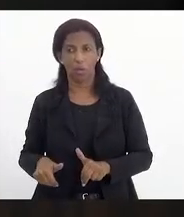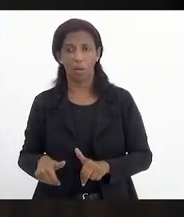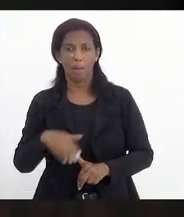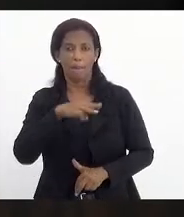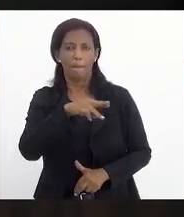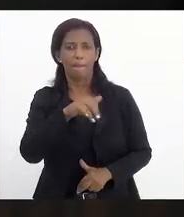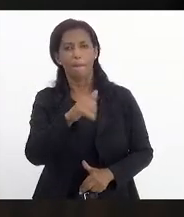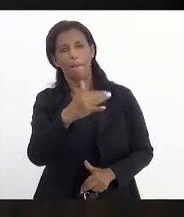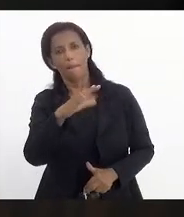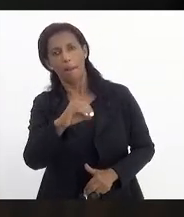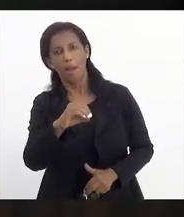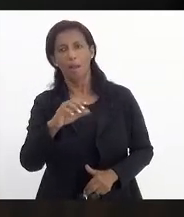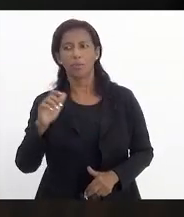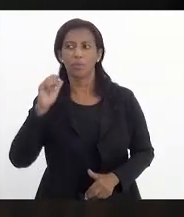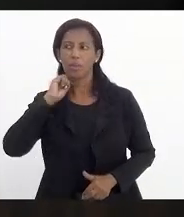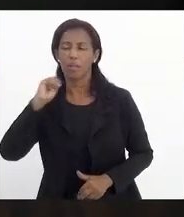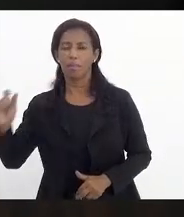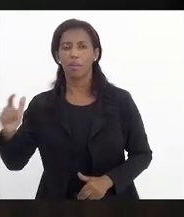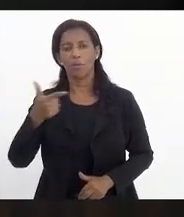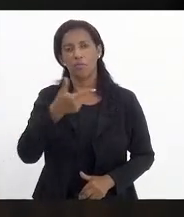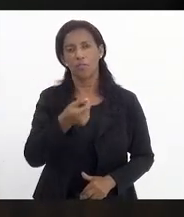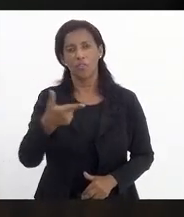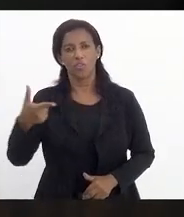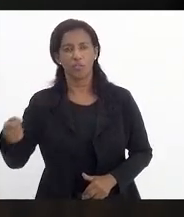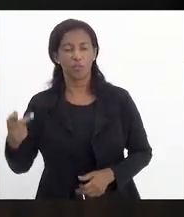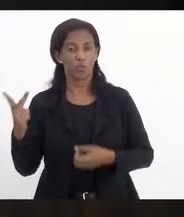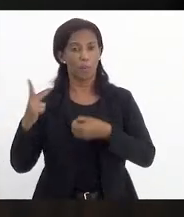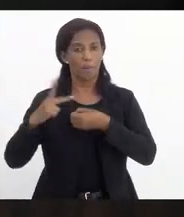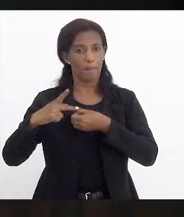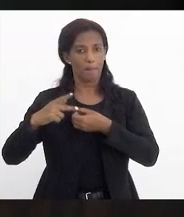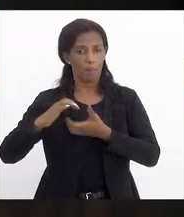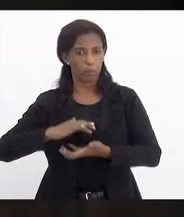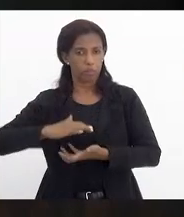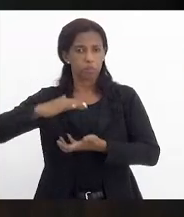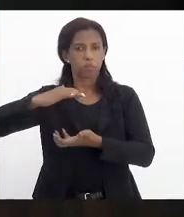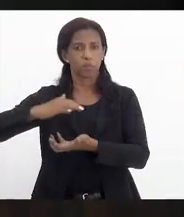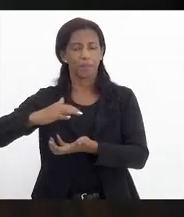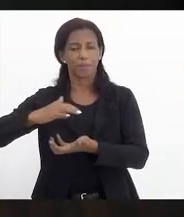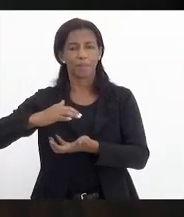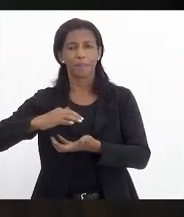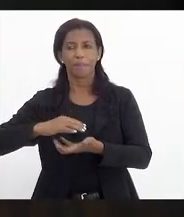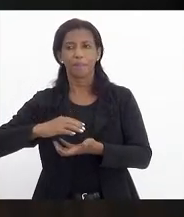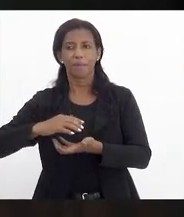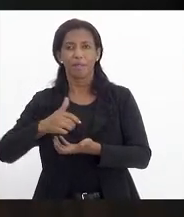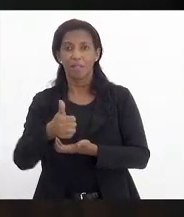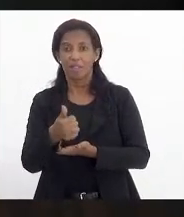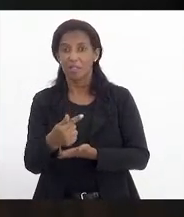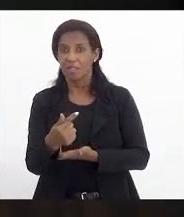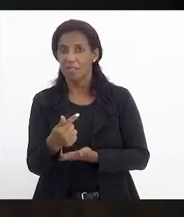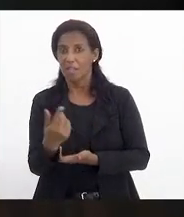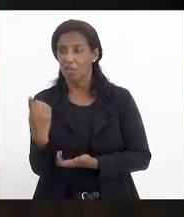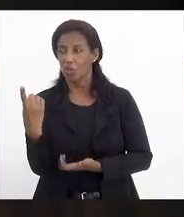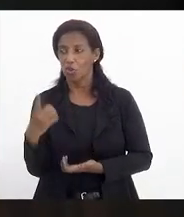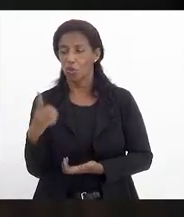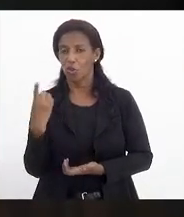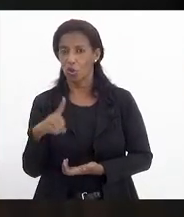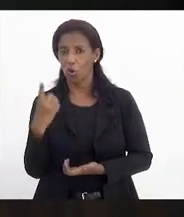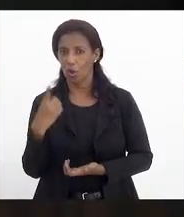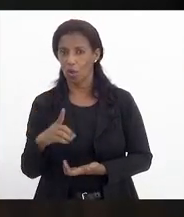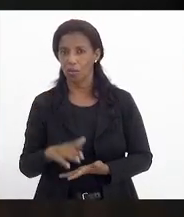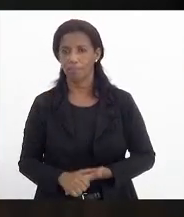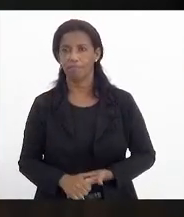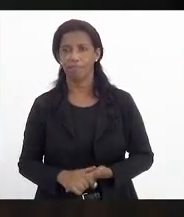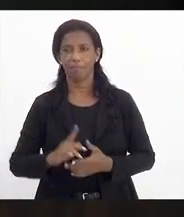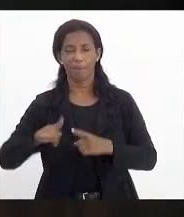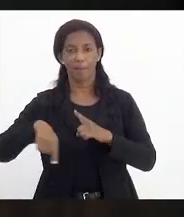março e abril de 2020, onde o barril do petróleo veio a 17 dólares, o futuro,